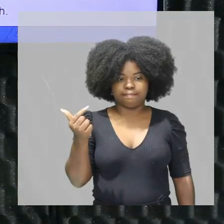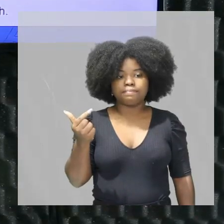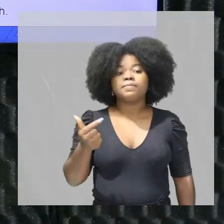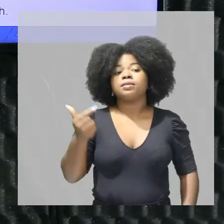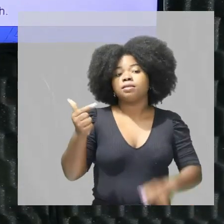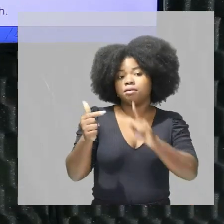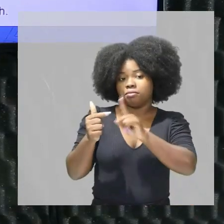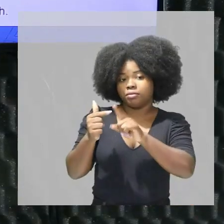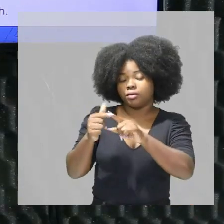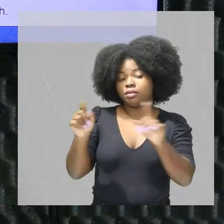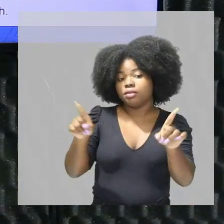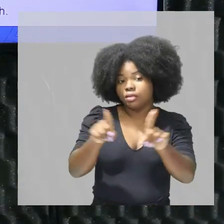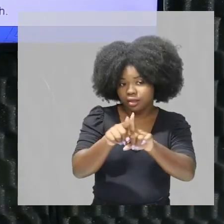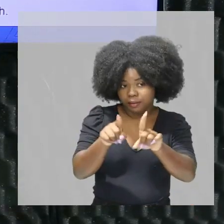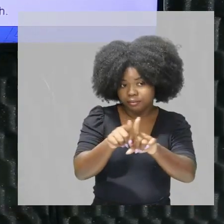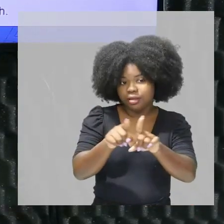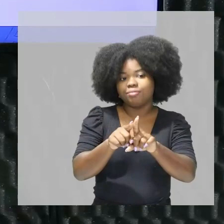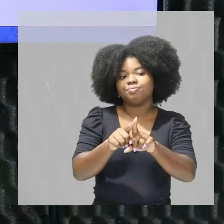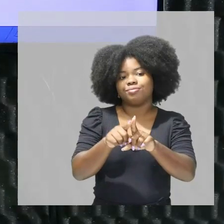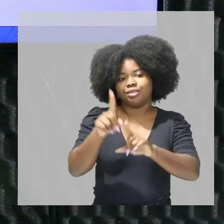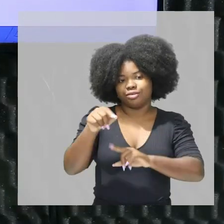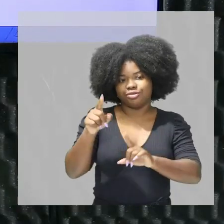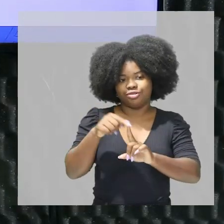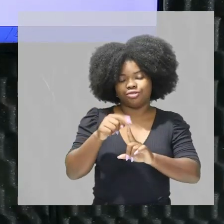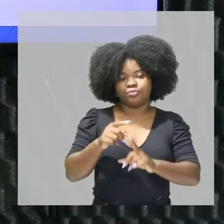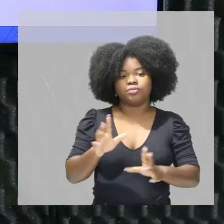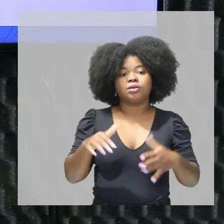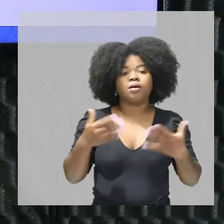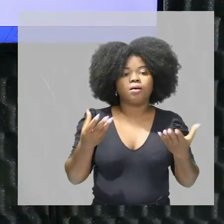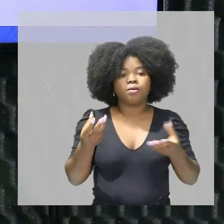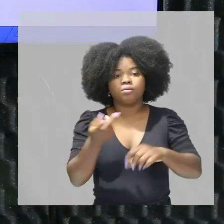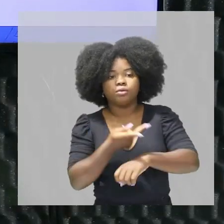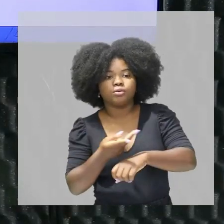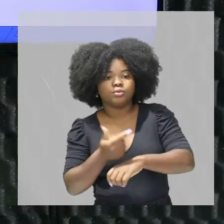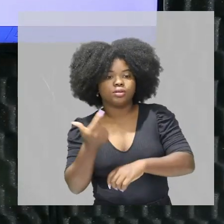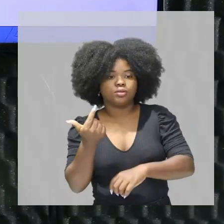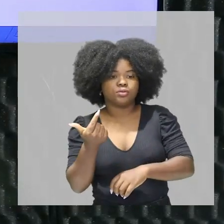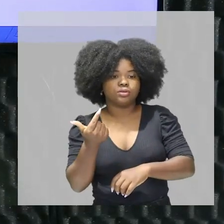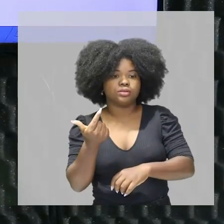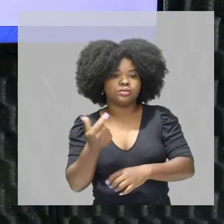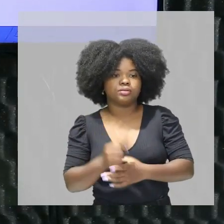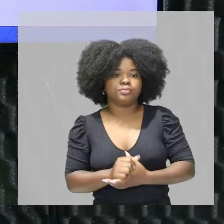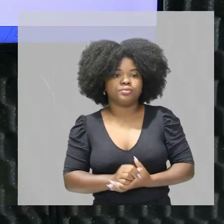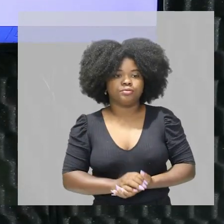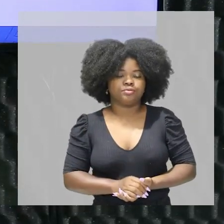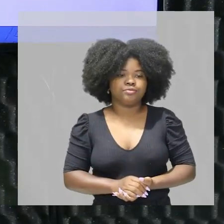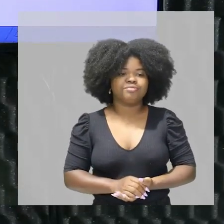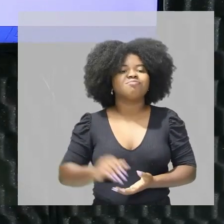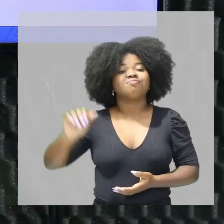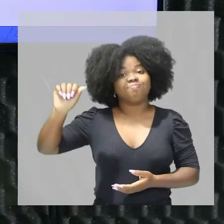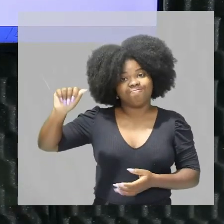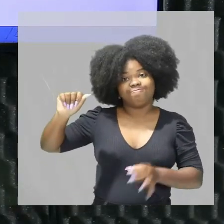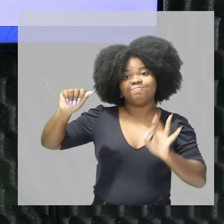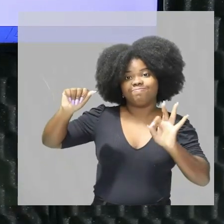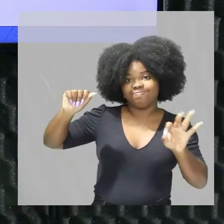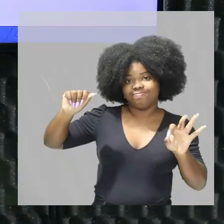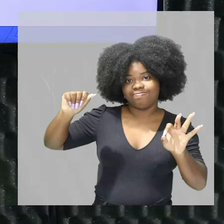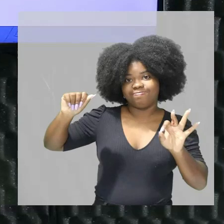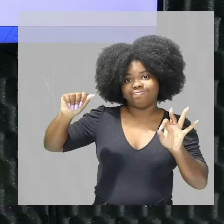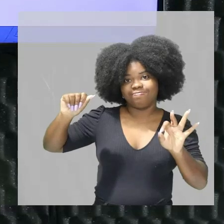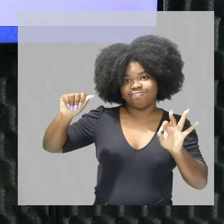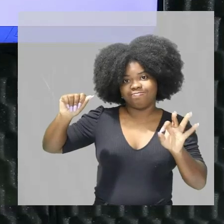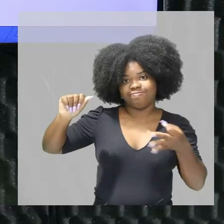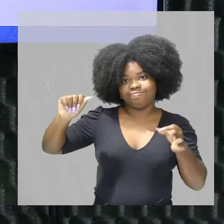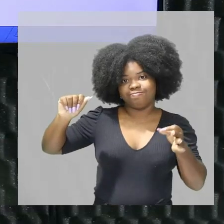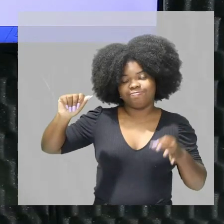é uma dedução nós temos que marcar onde tenha dois onde é que tem dois a um e a2 só tem na letra a